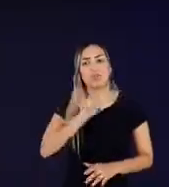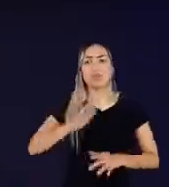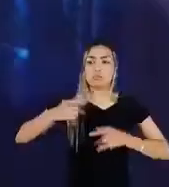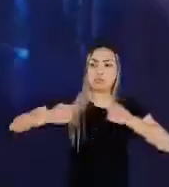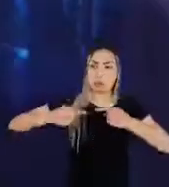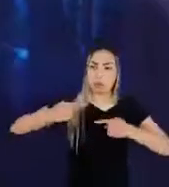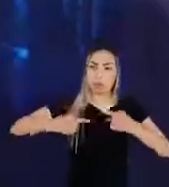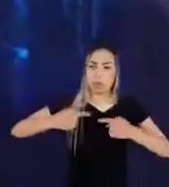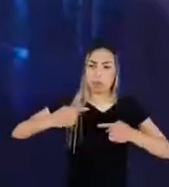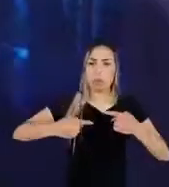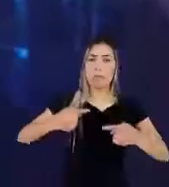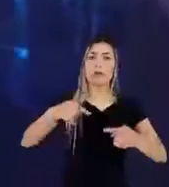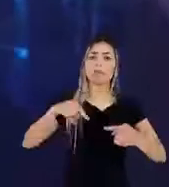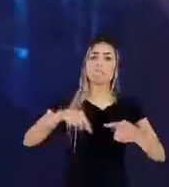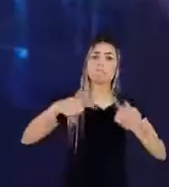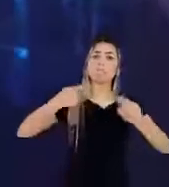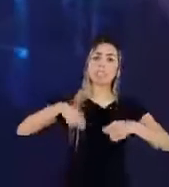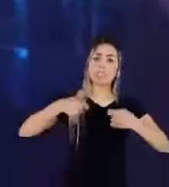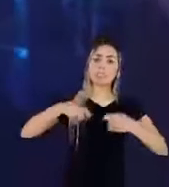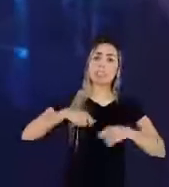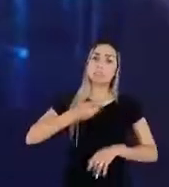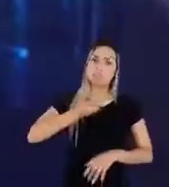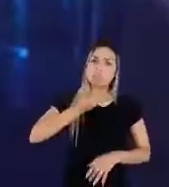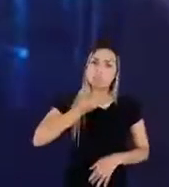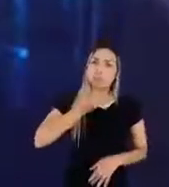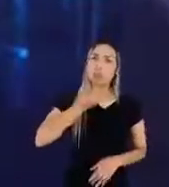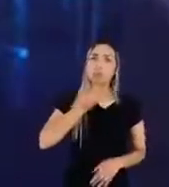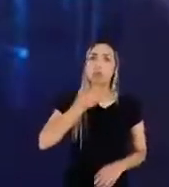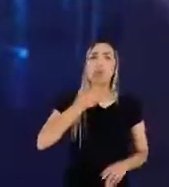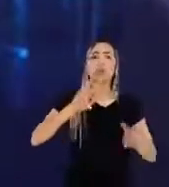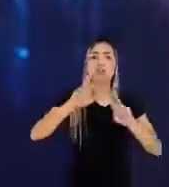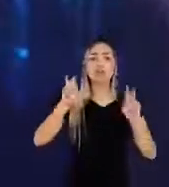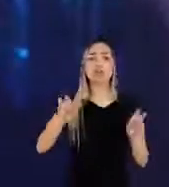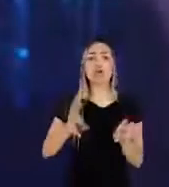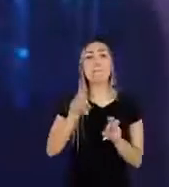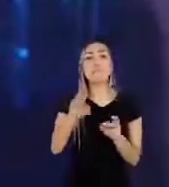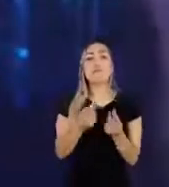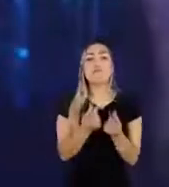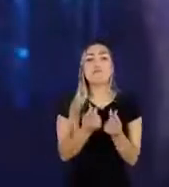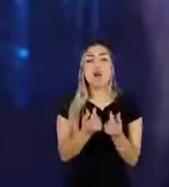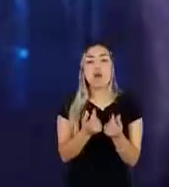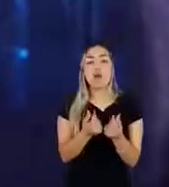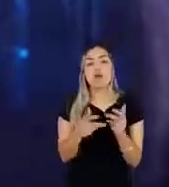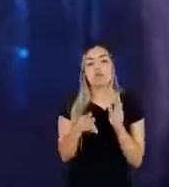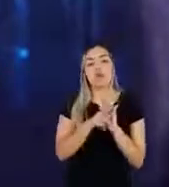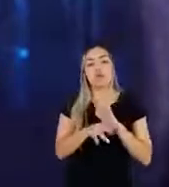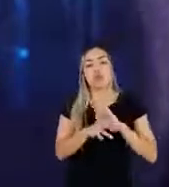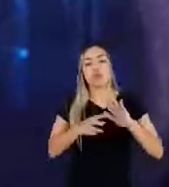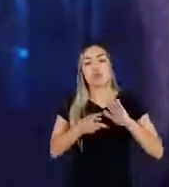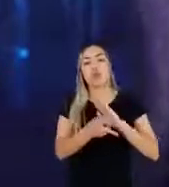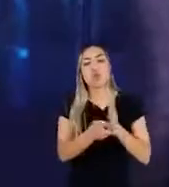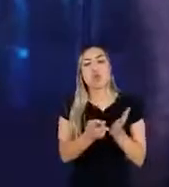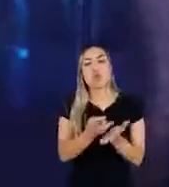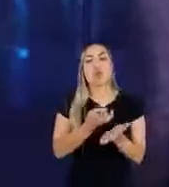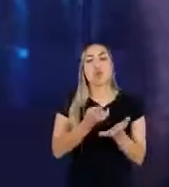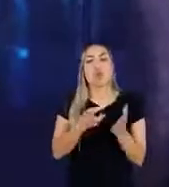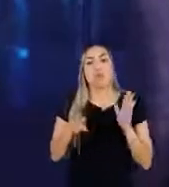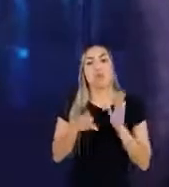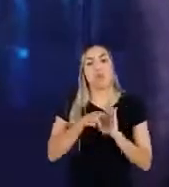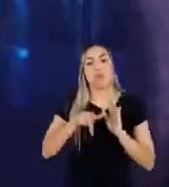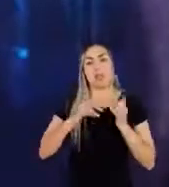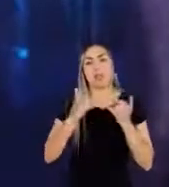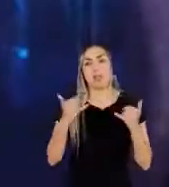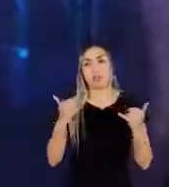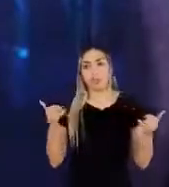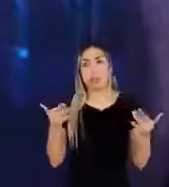fazer, né, e é oportuno fazer, é essa questão da tributação na energia. Eu acho que isso também é um ponto que nós precisamos